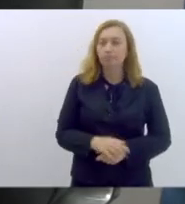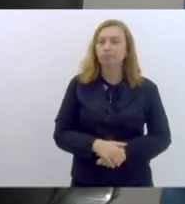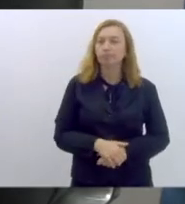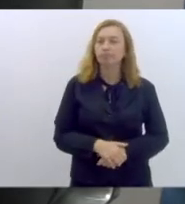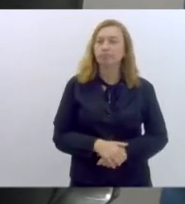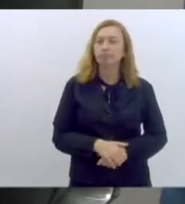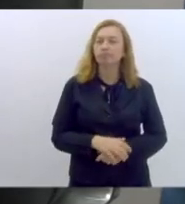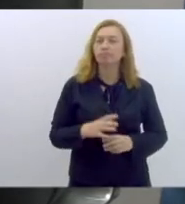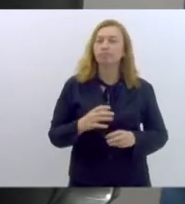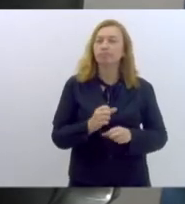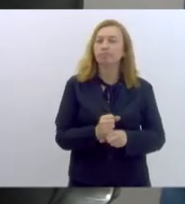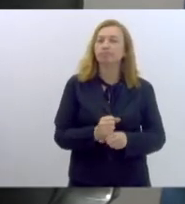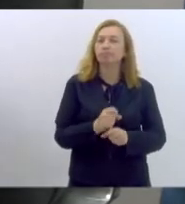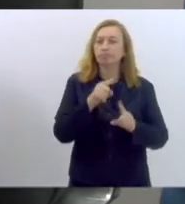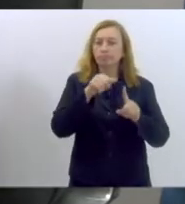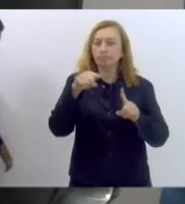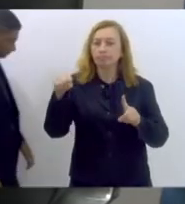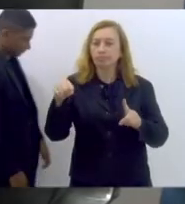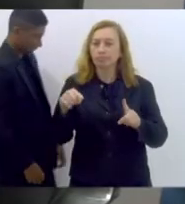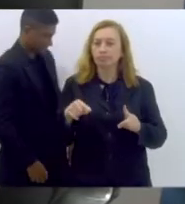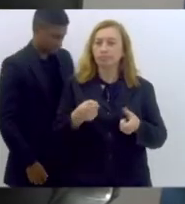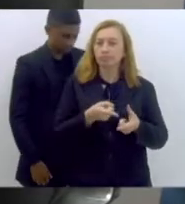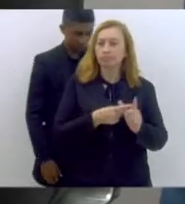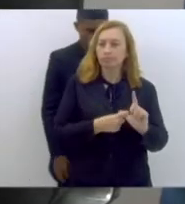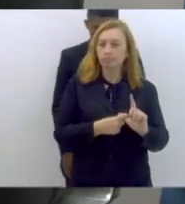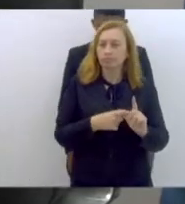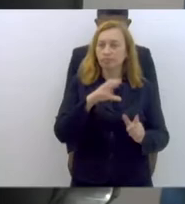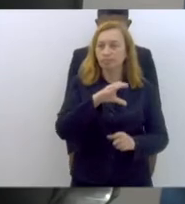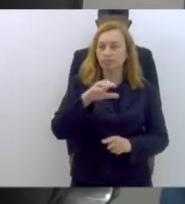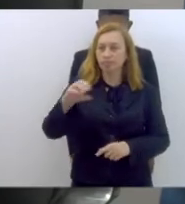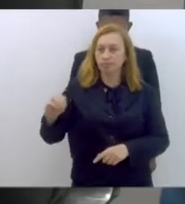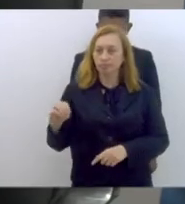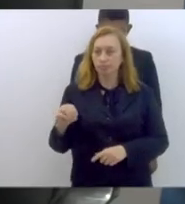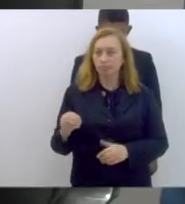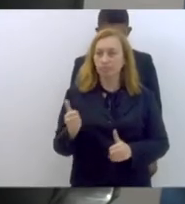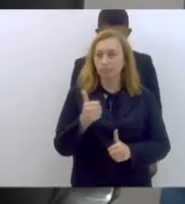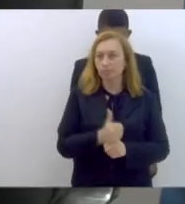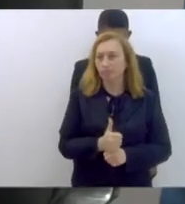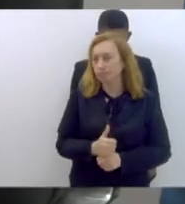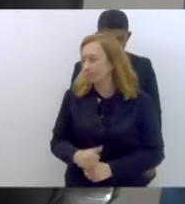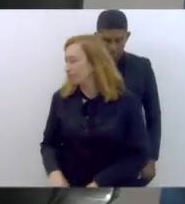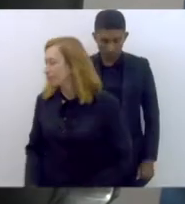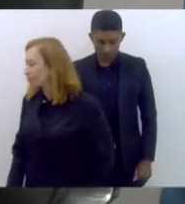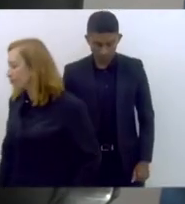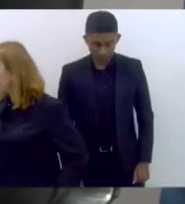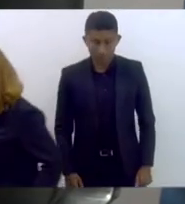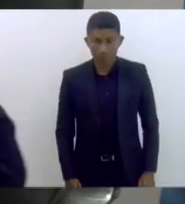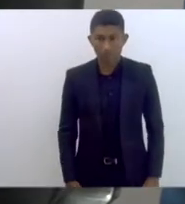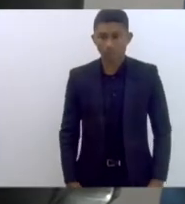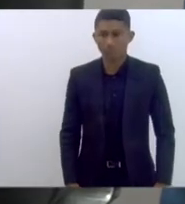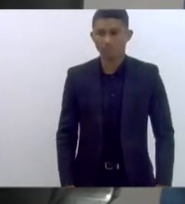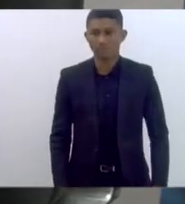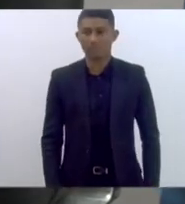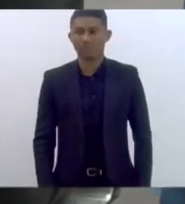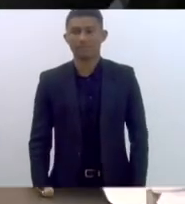Das contas gráficas e da pendência da ACO, o que, que vai ser objeto de termo